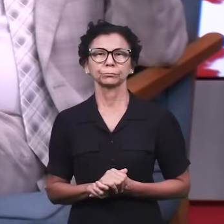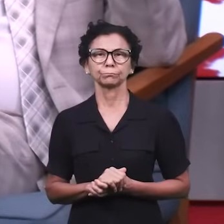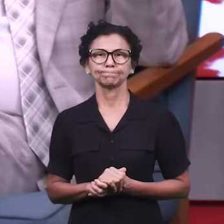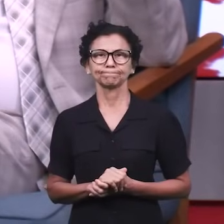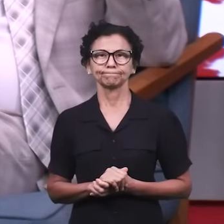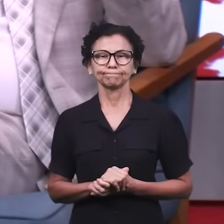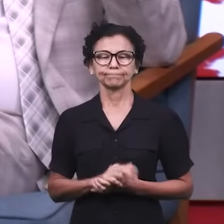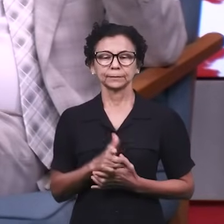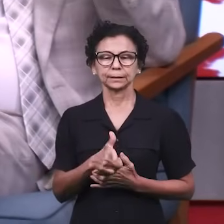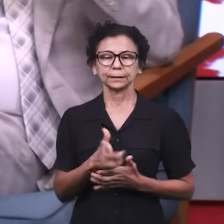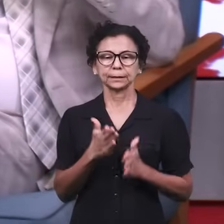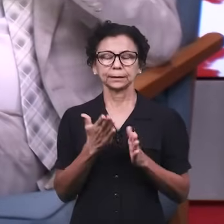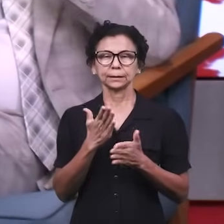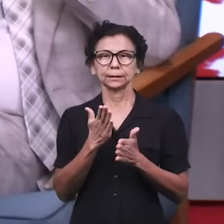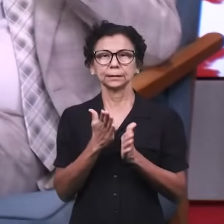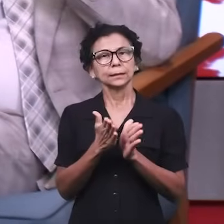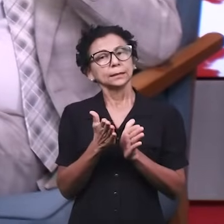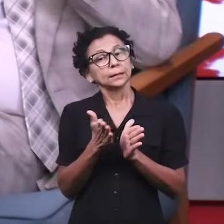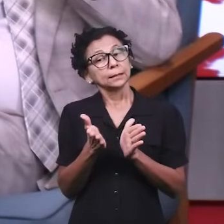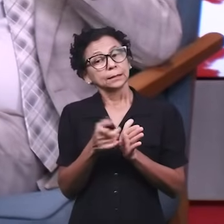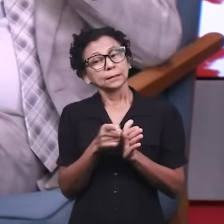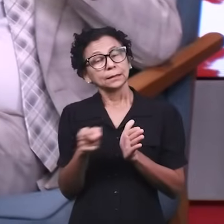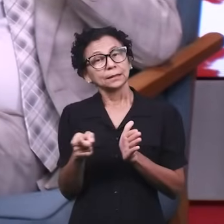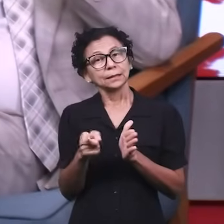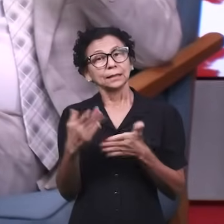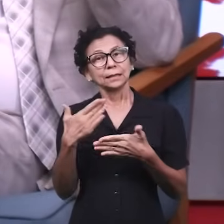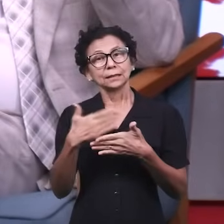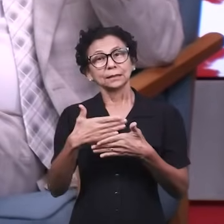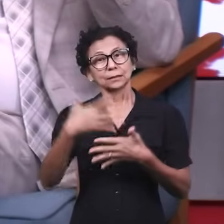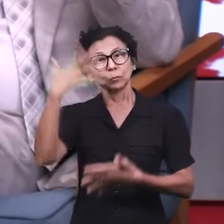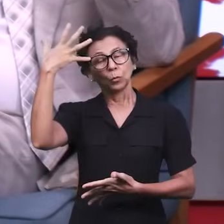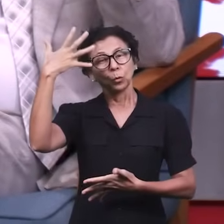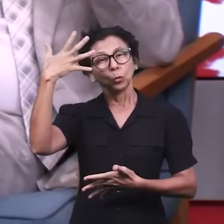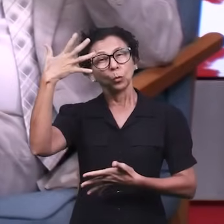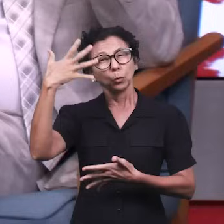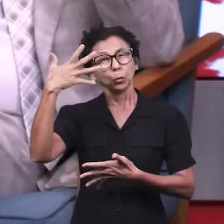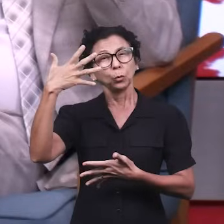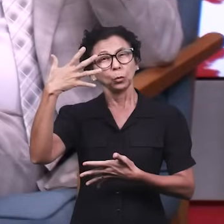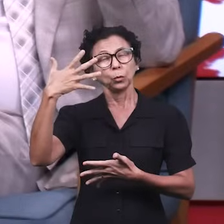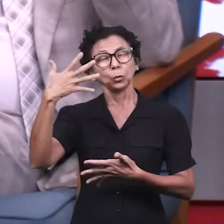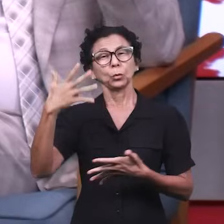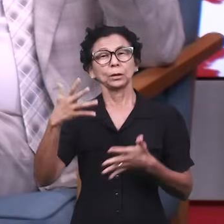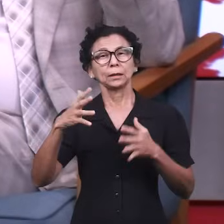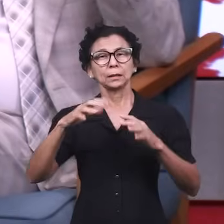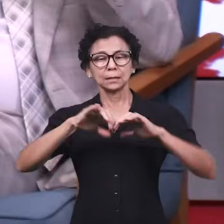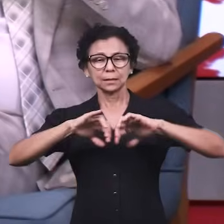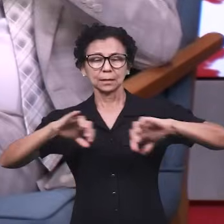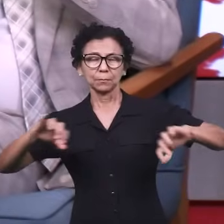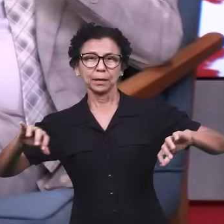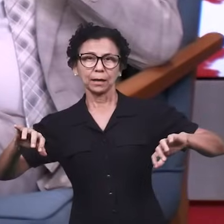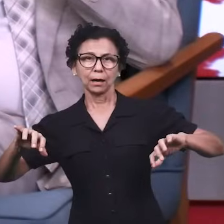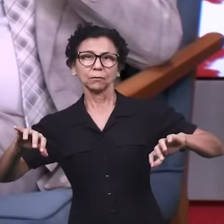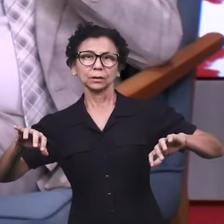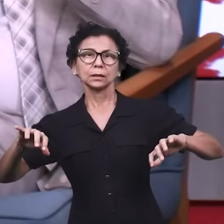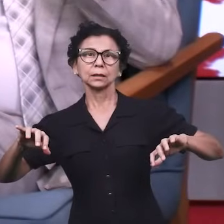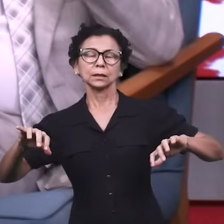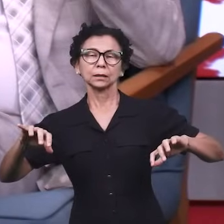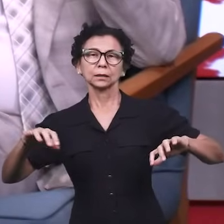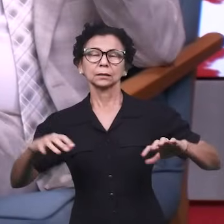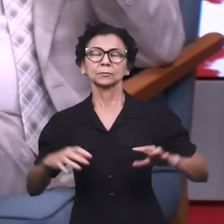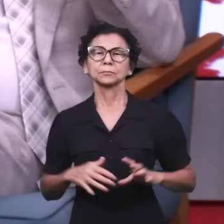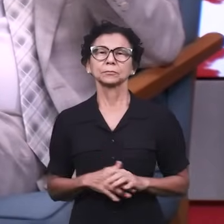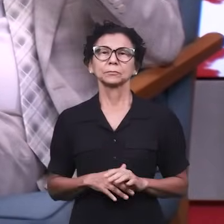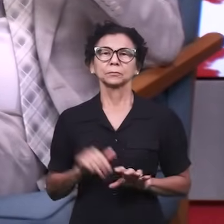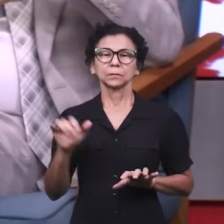esses 2 poderes, mas esse muro ia cair. Brevemente esse muro ia cair e tal. Foi o tema sobre isso. E ele